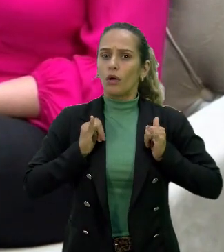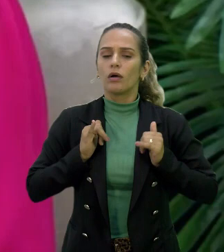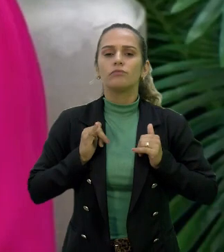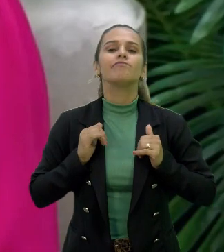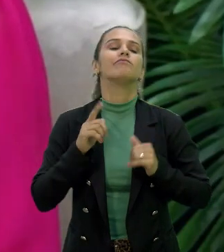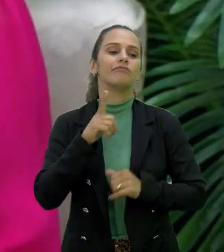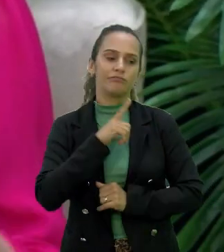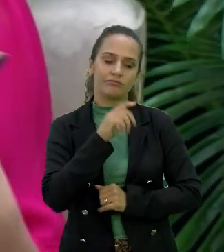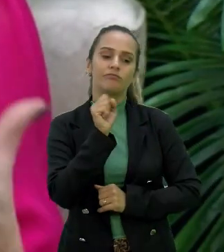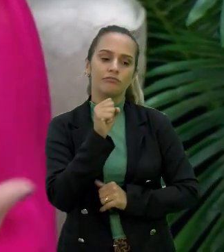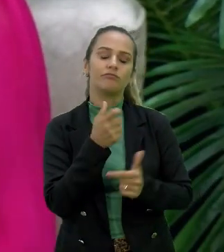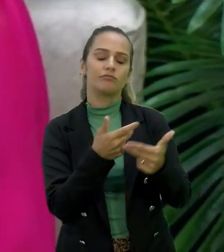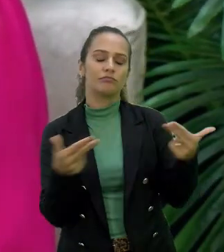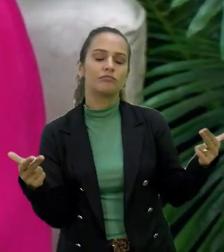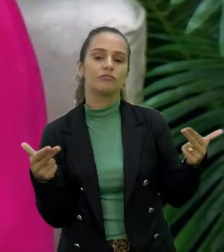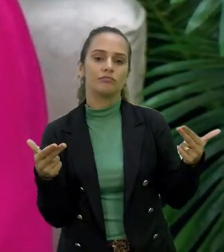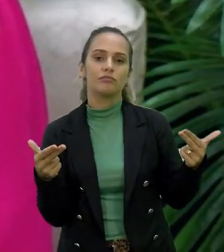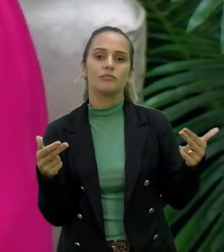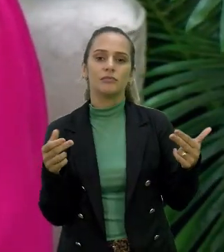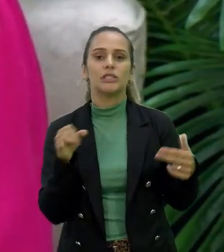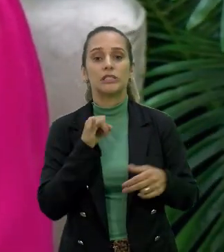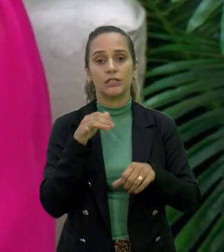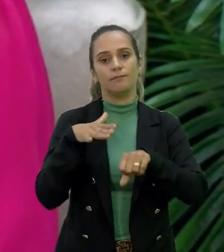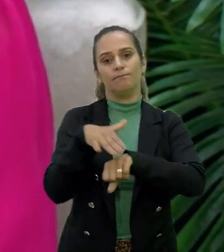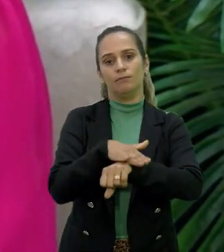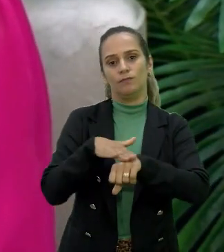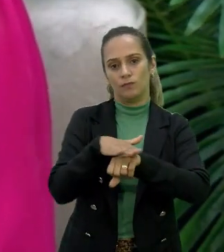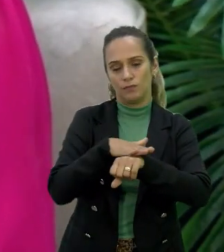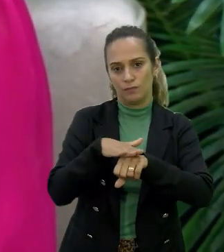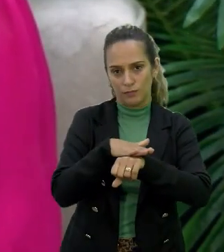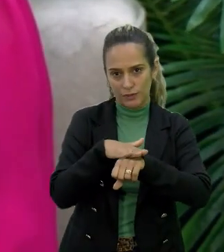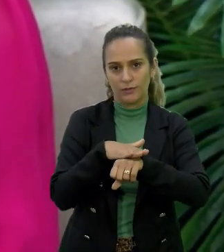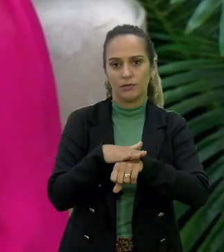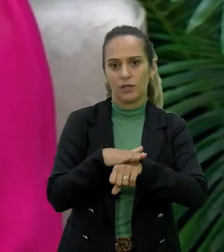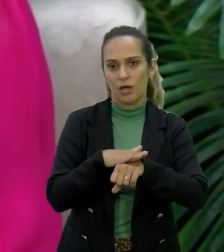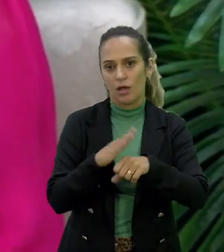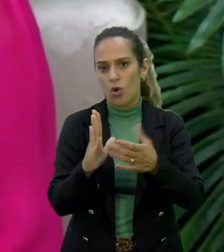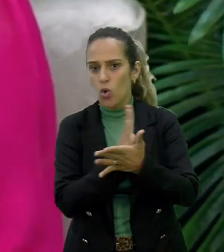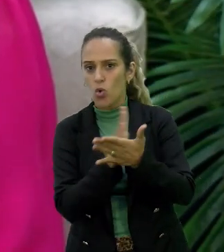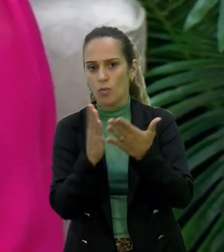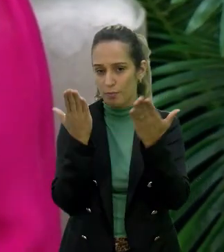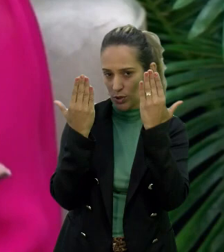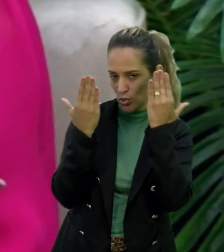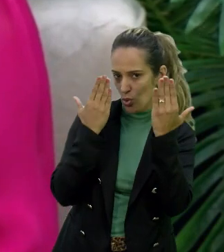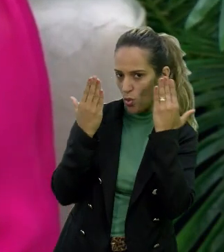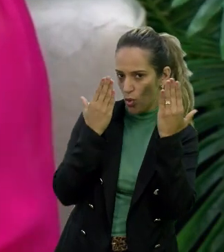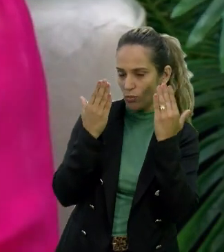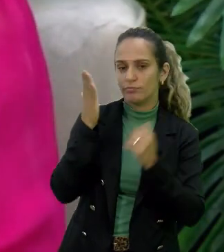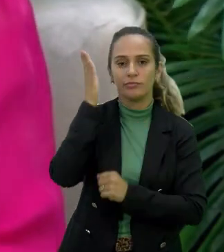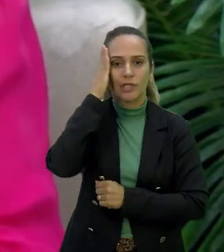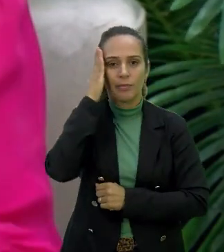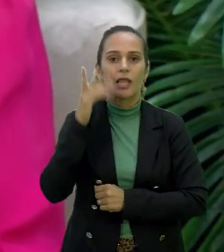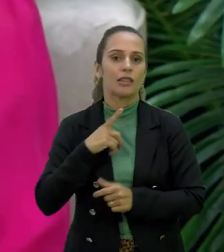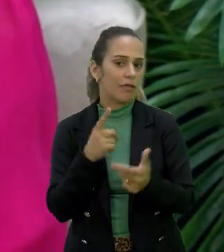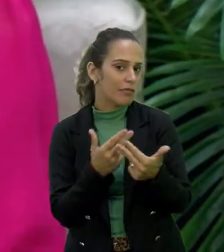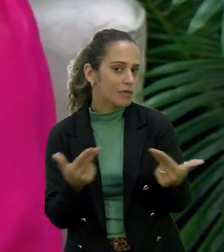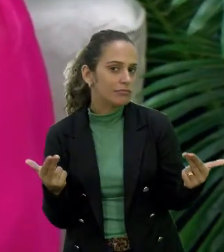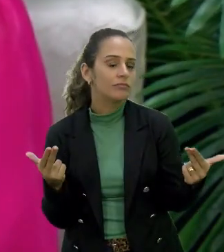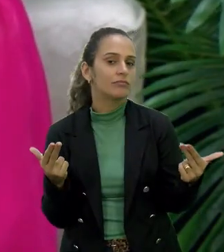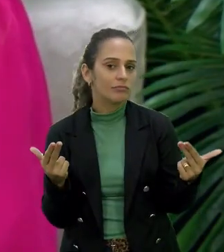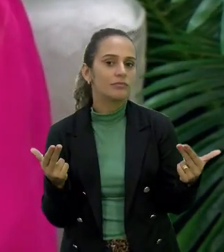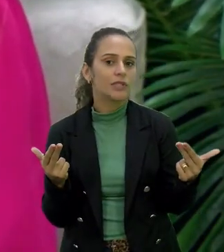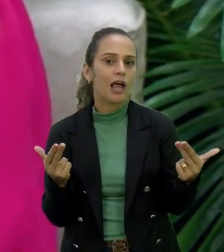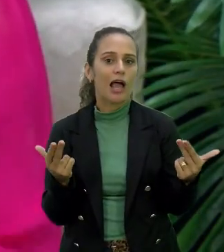tem são são vários fatores né Se a gente for conversar com algum psicólogo a gente sabe que tem